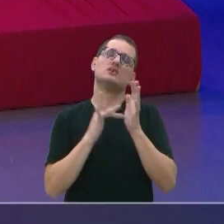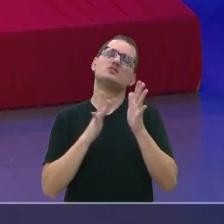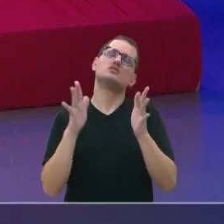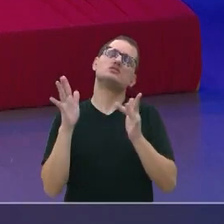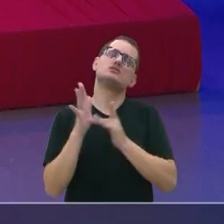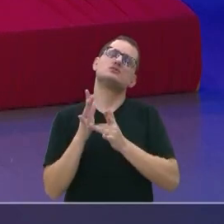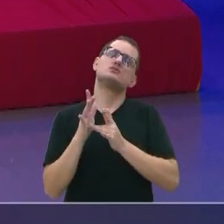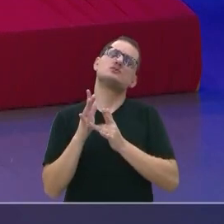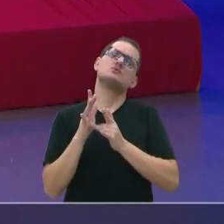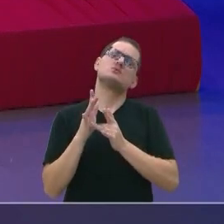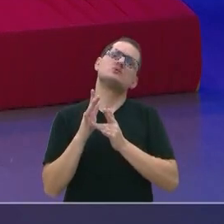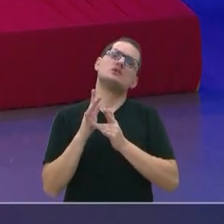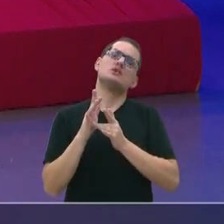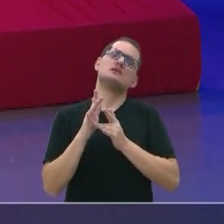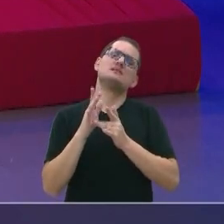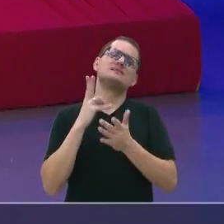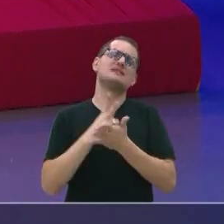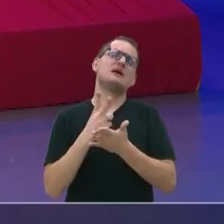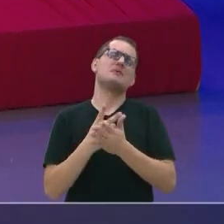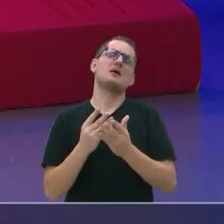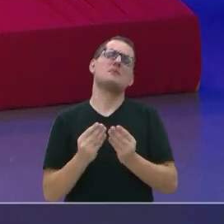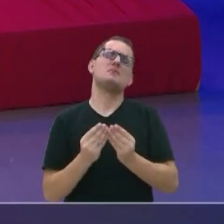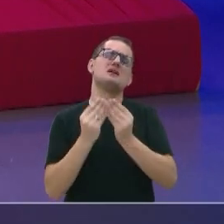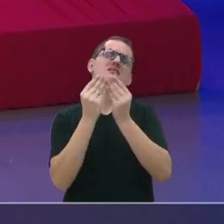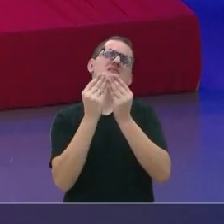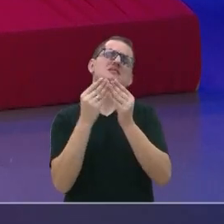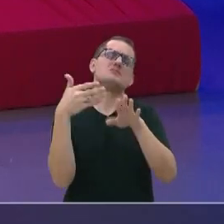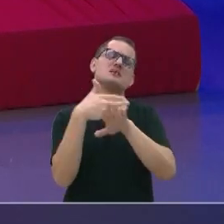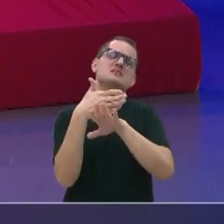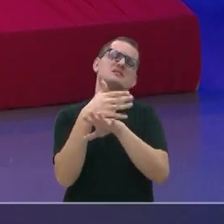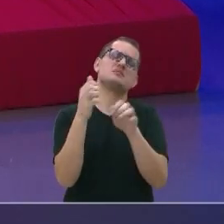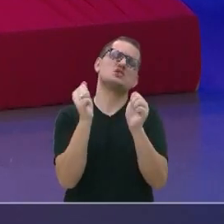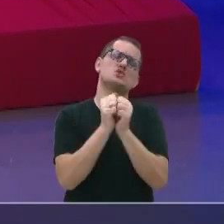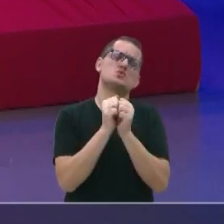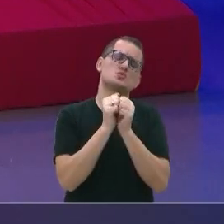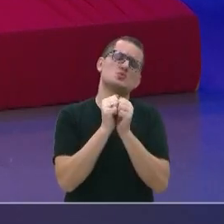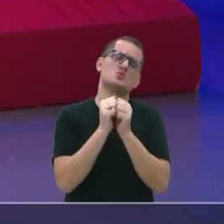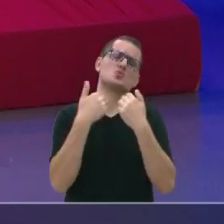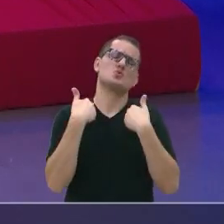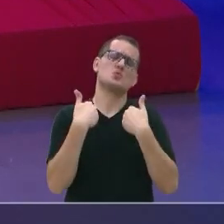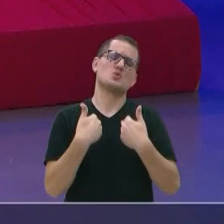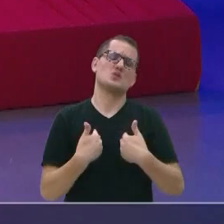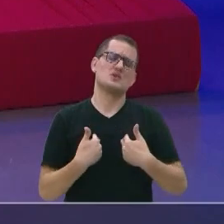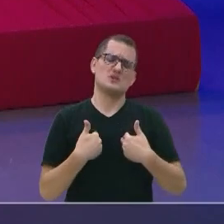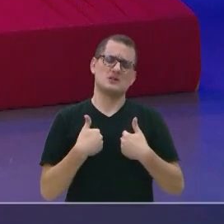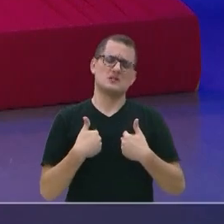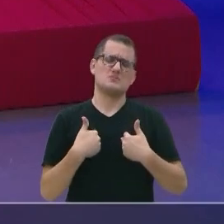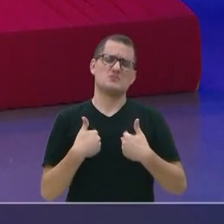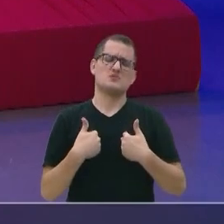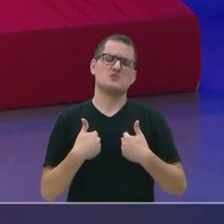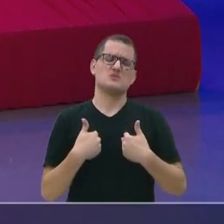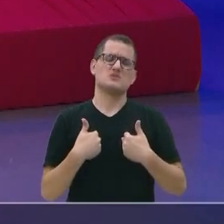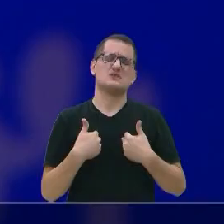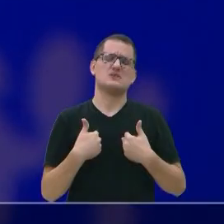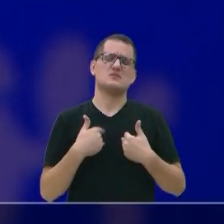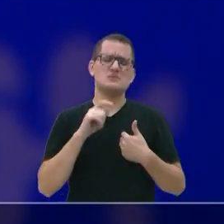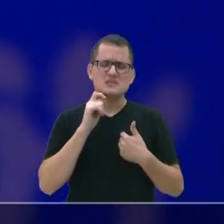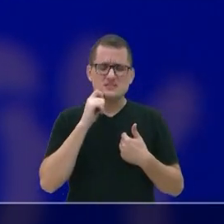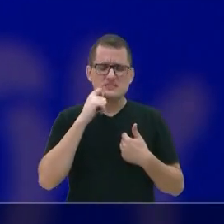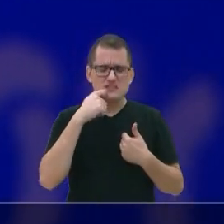em toda Santa Missa, no seu corpo místico, salvífico, que é